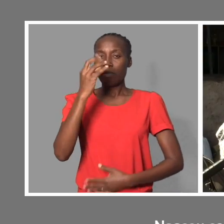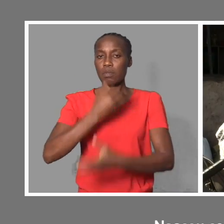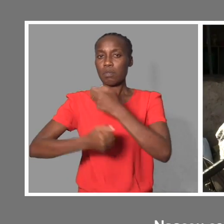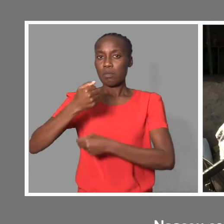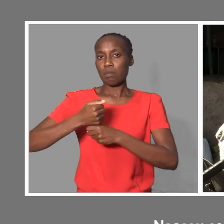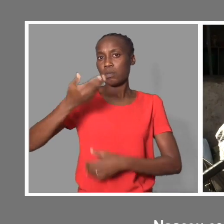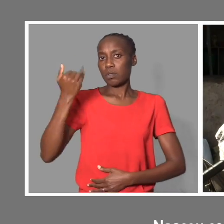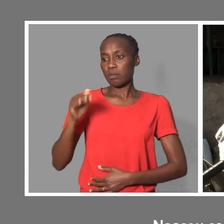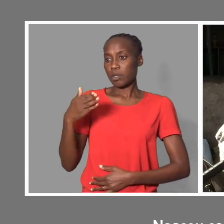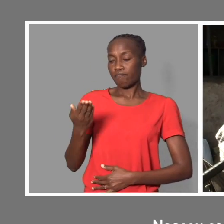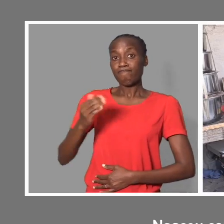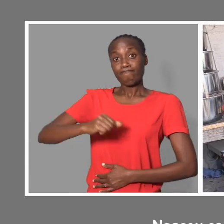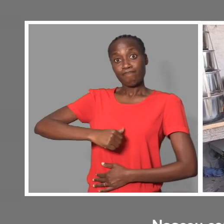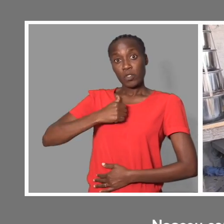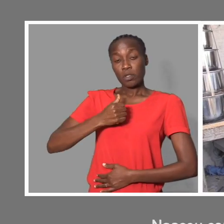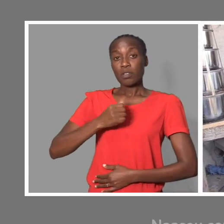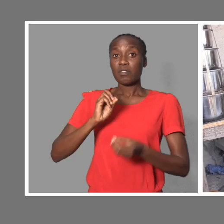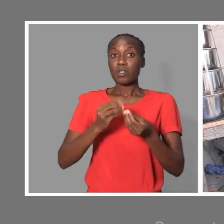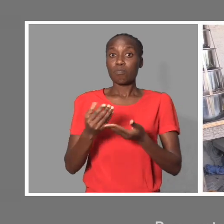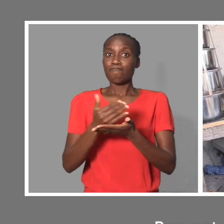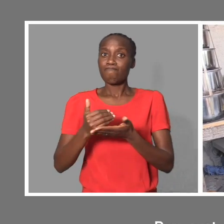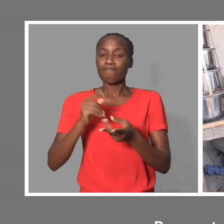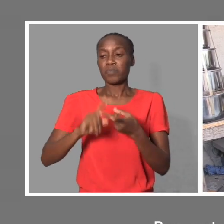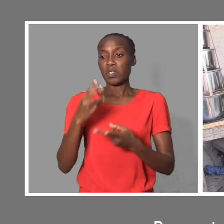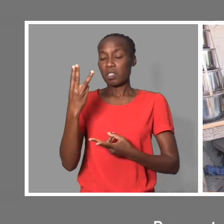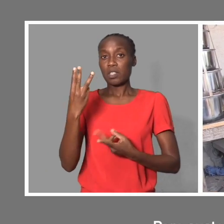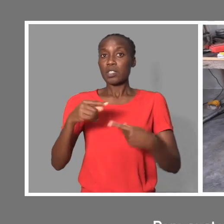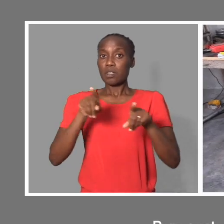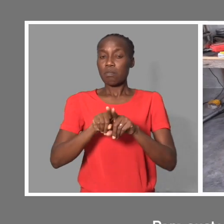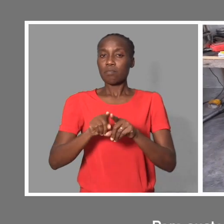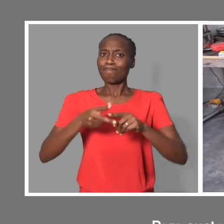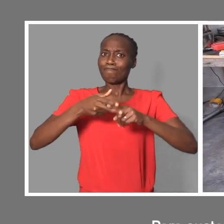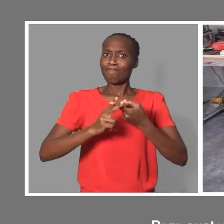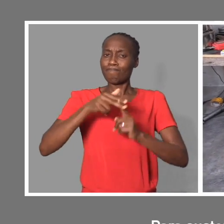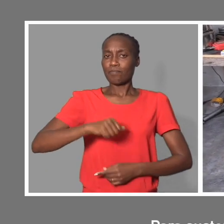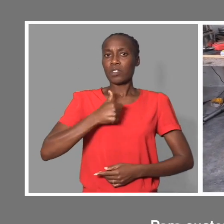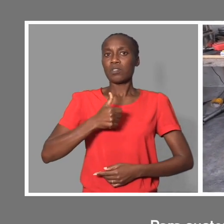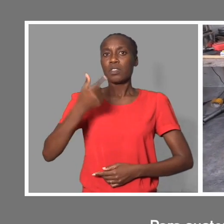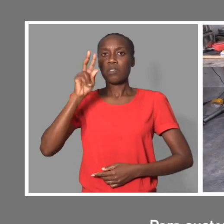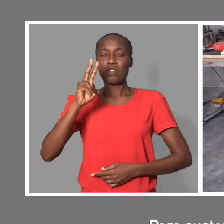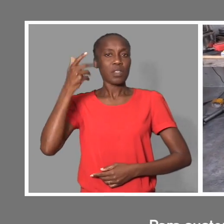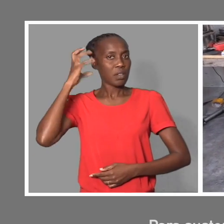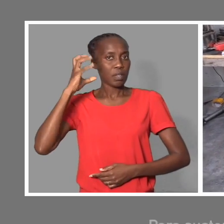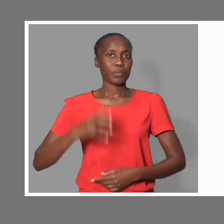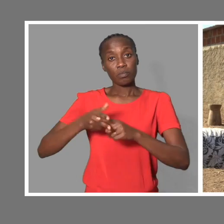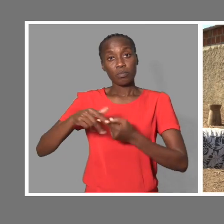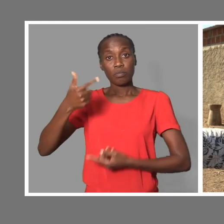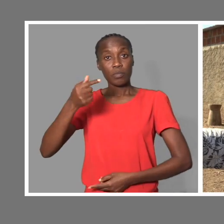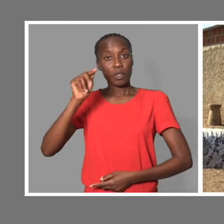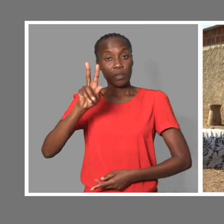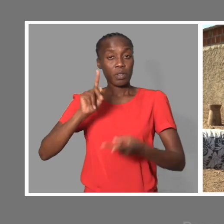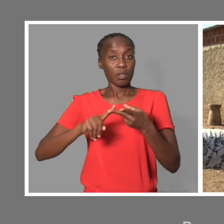morreram há mais de 10 anos. Para sustentar a si e os três irmãos, repara aparelho elétricos.